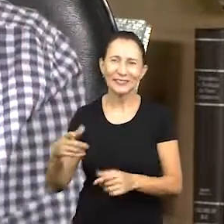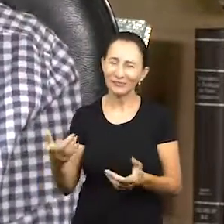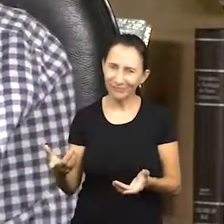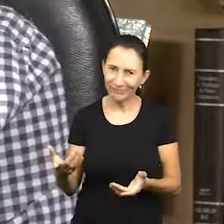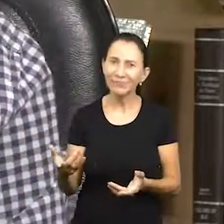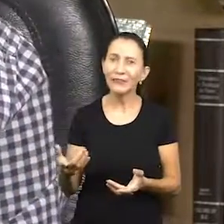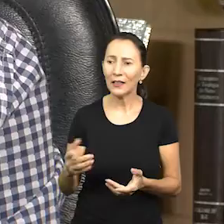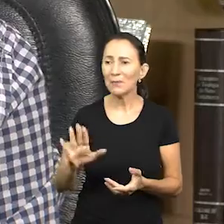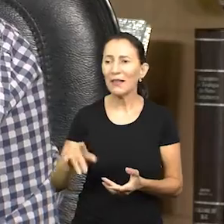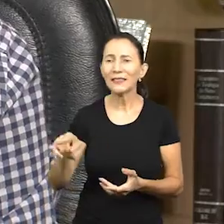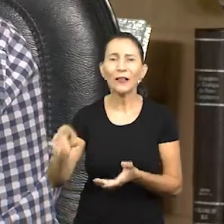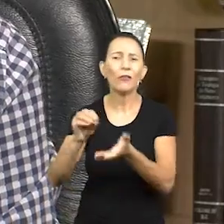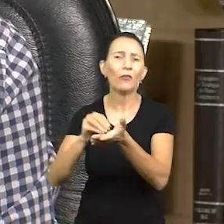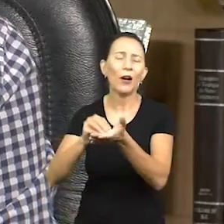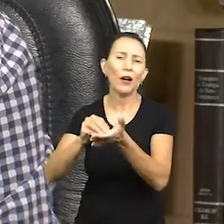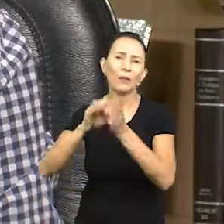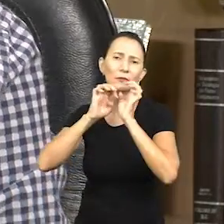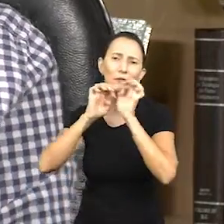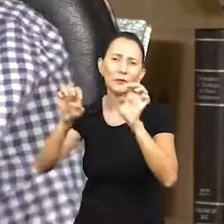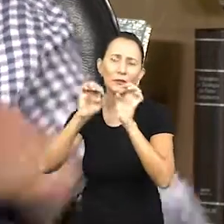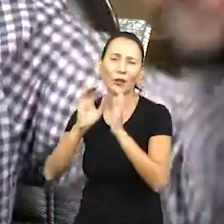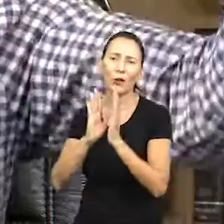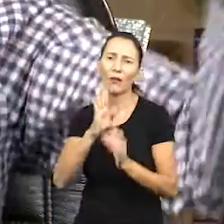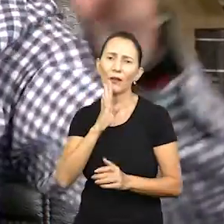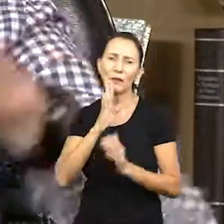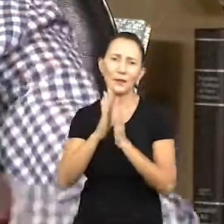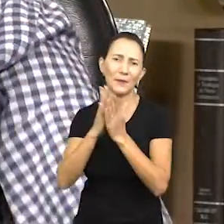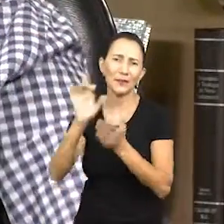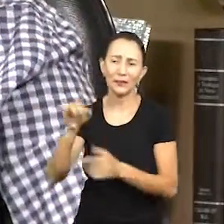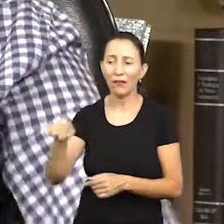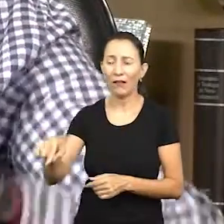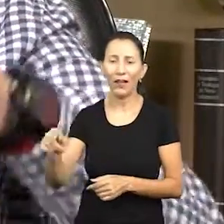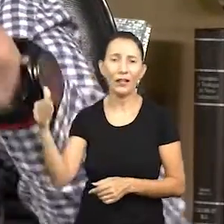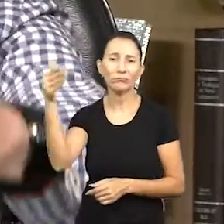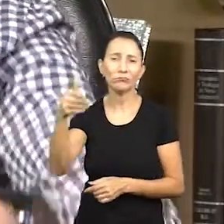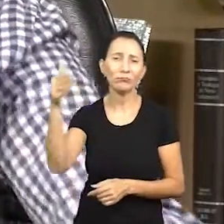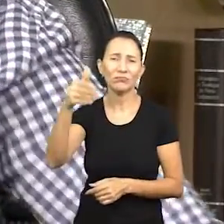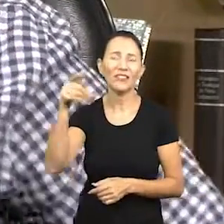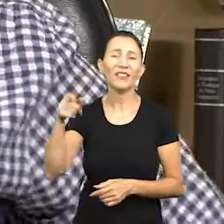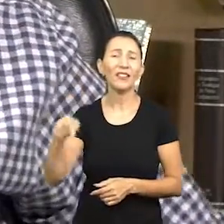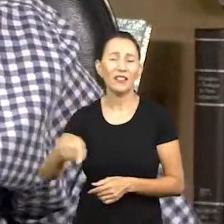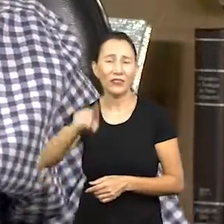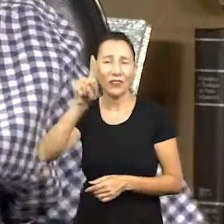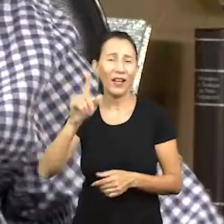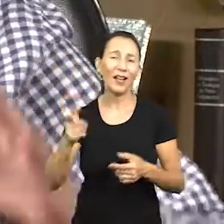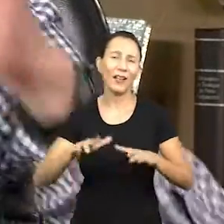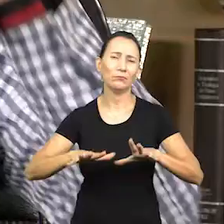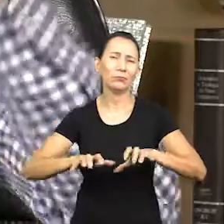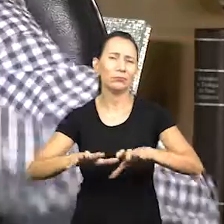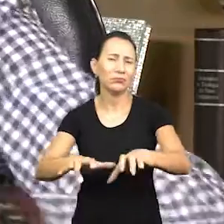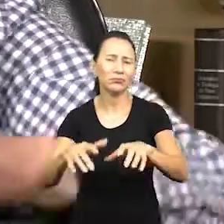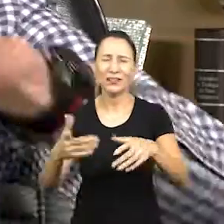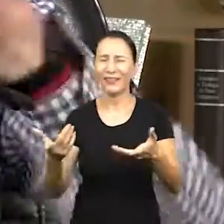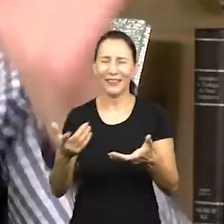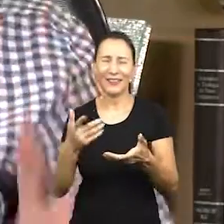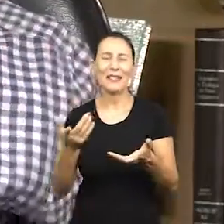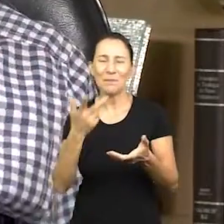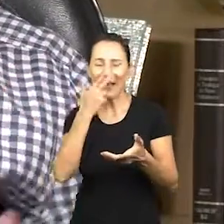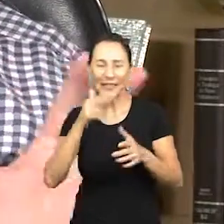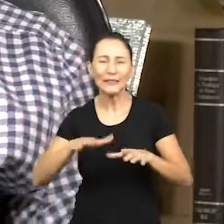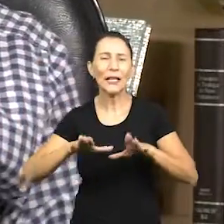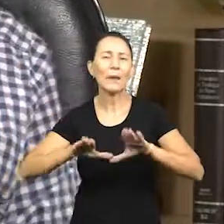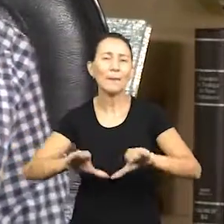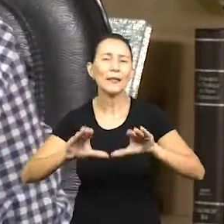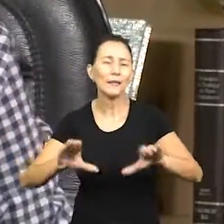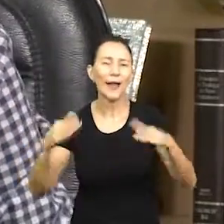lhe pregou a verdade, né? Está lá indo para a prostituição, para a casa de massagem, para o adultério, para tudo enquanto é coisa.